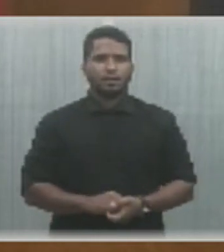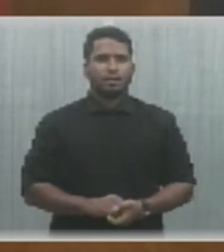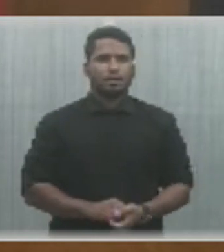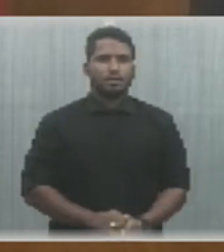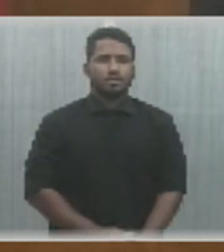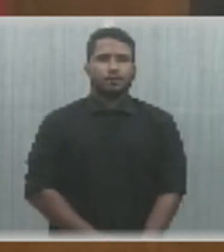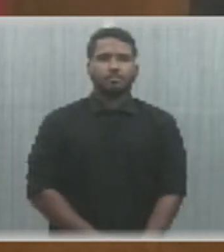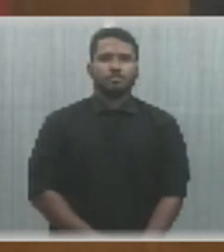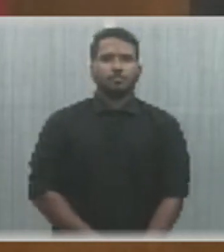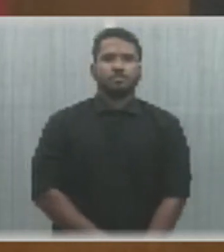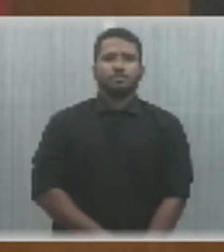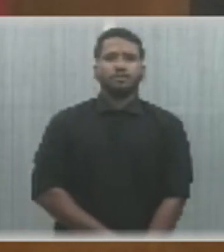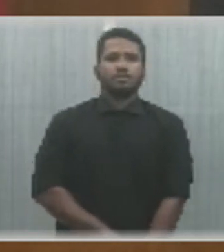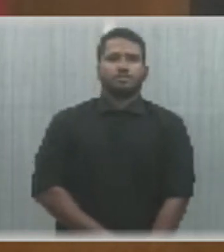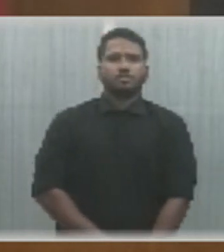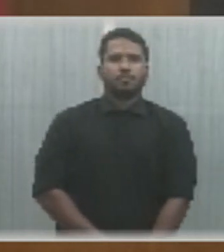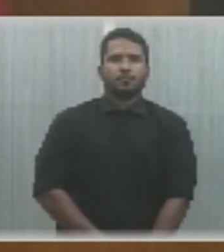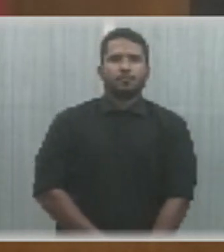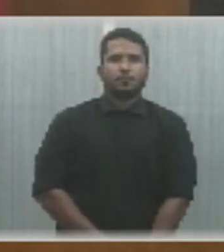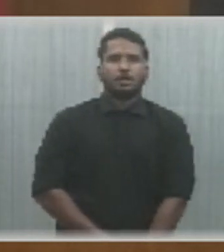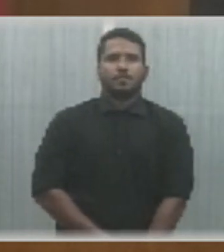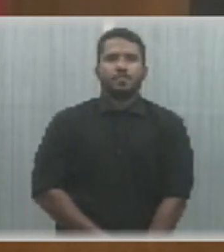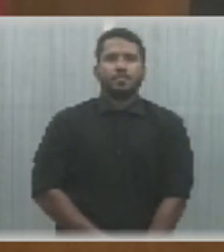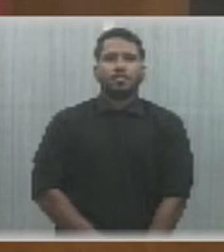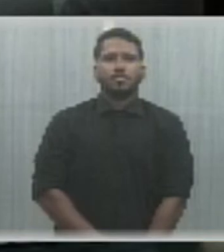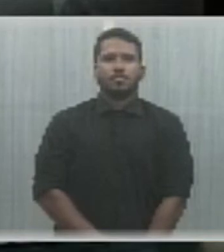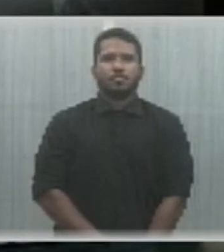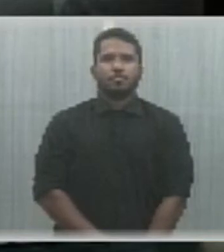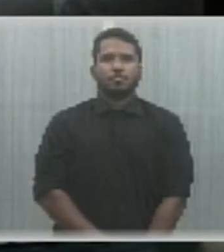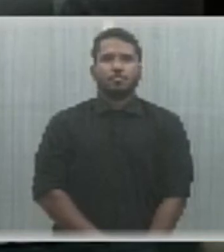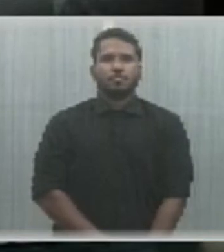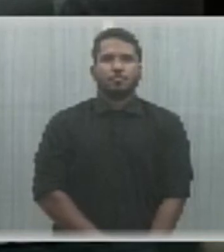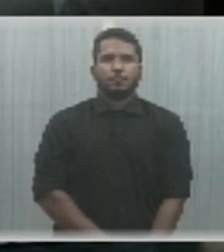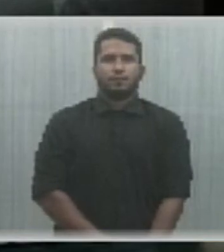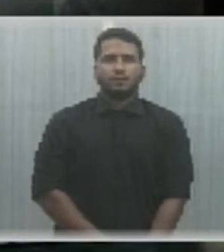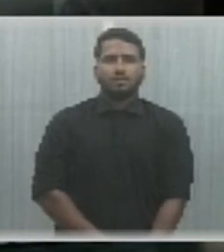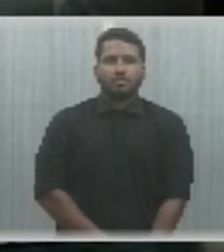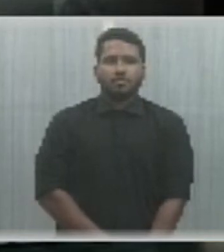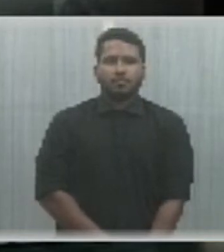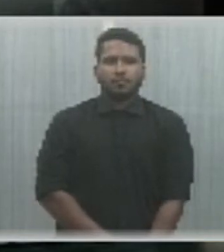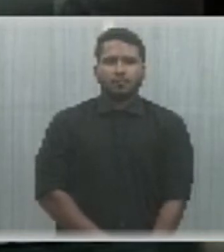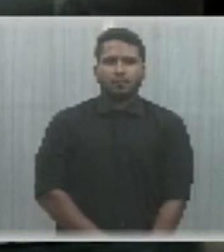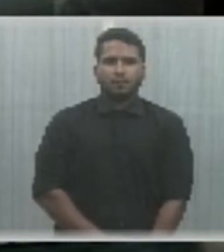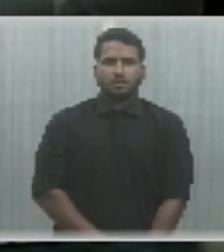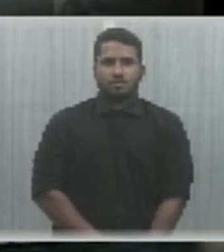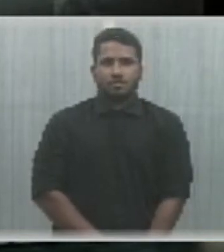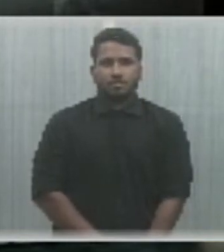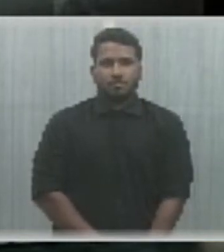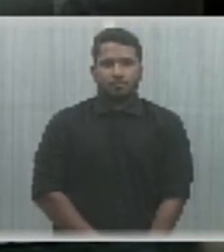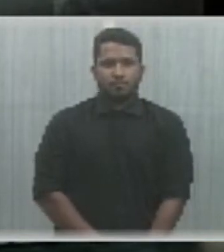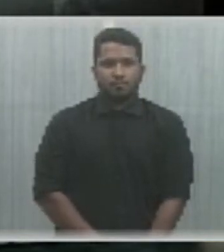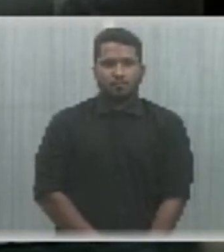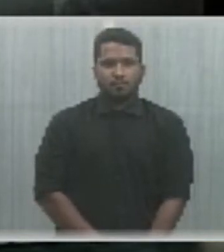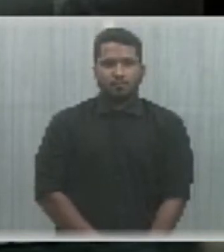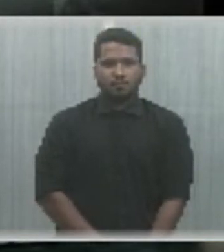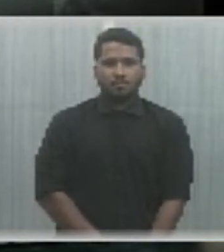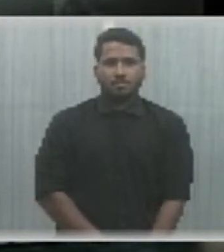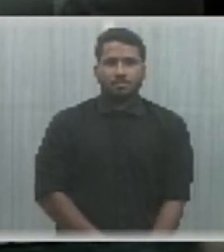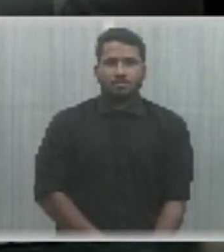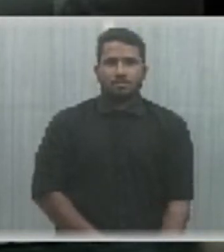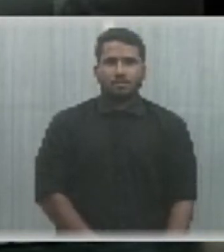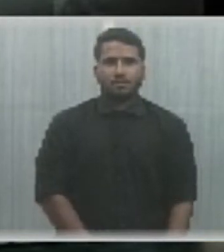do deputado Severo. Eu gostaria de pedir para... O deputado não está aqui, mas para subscrever.